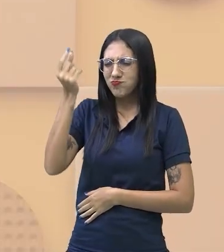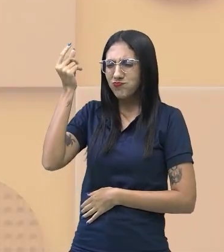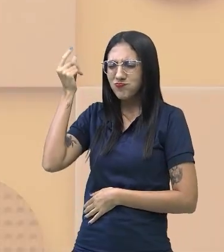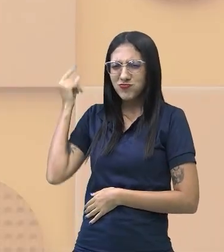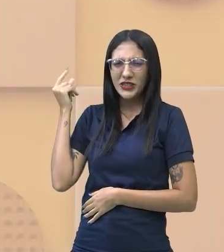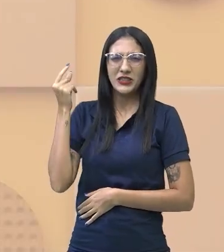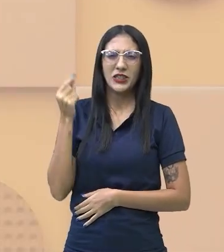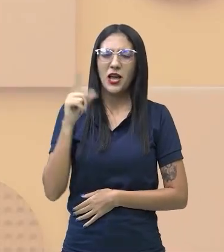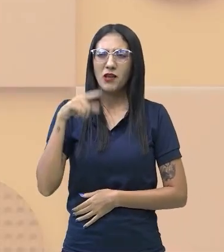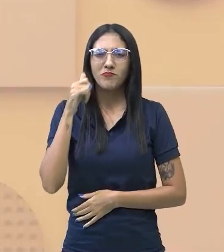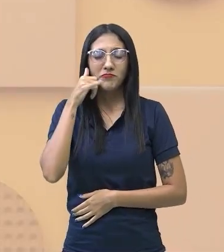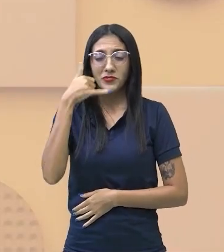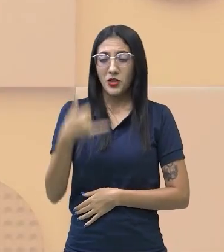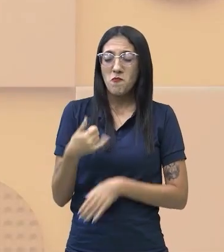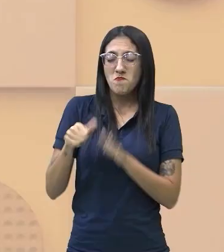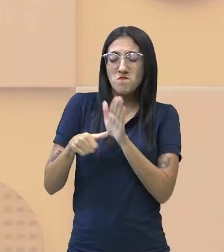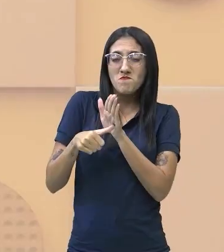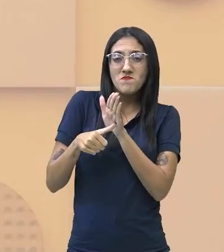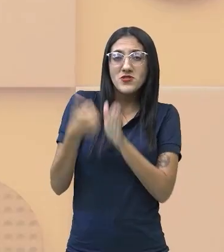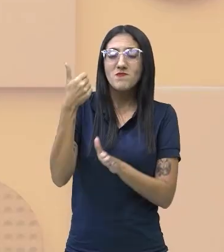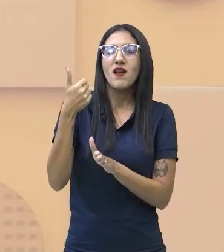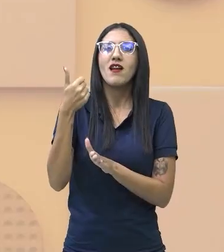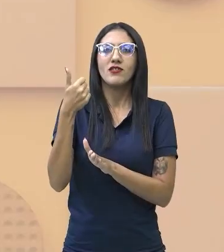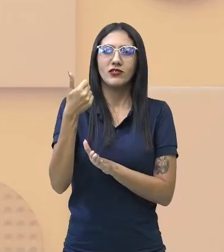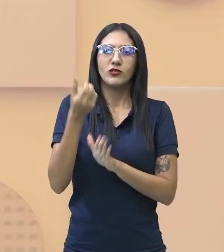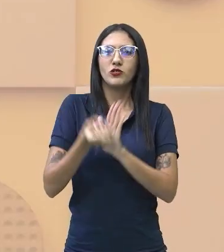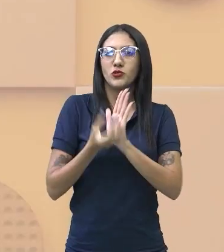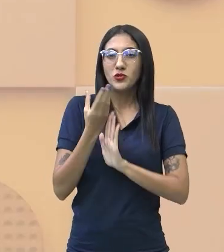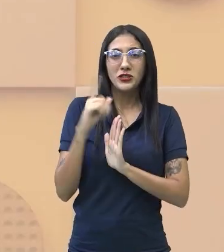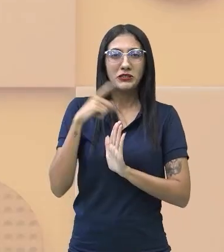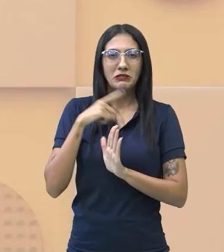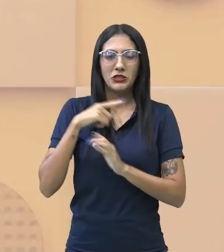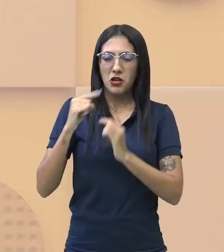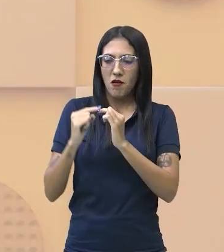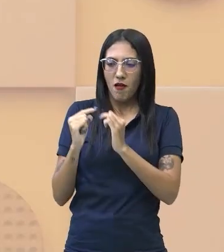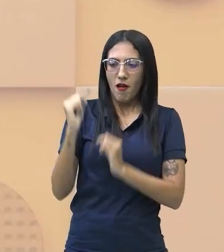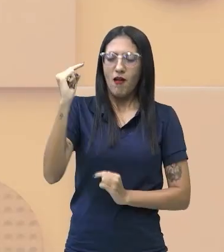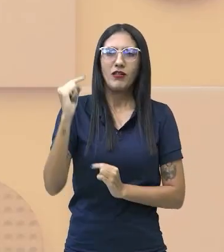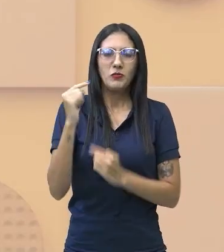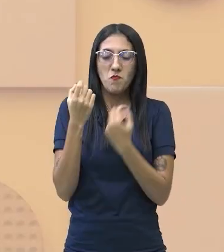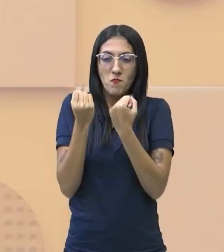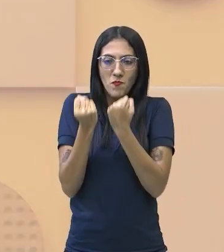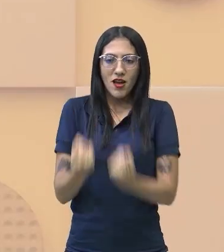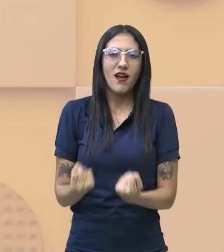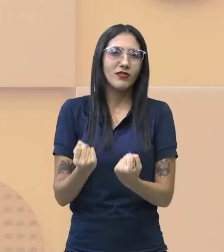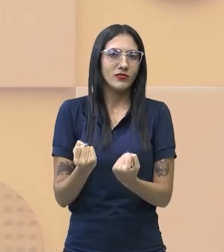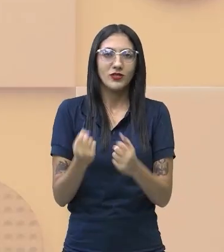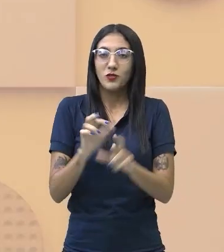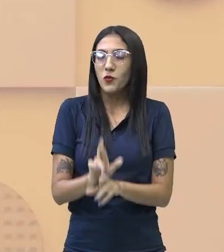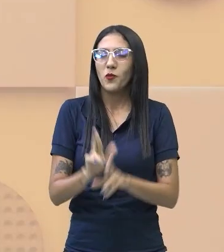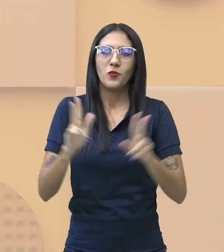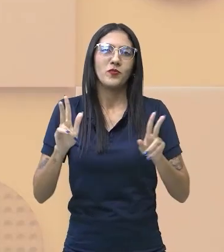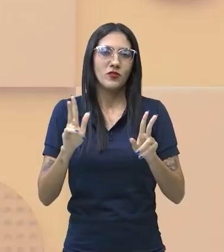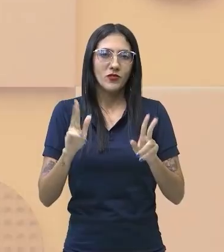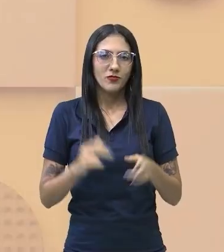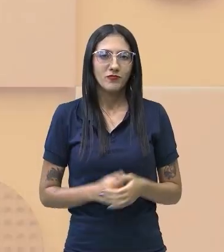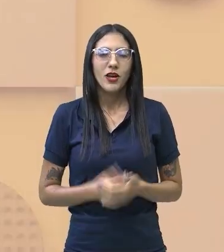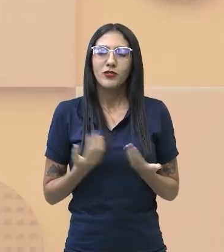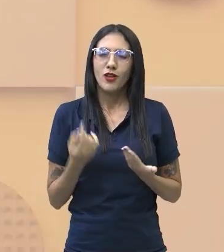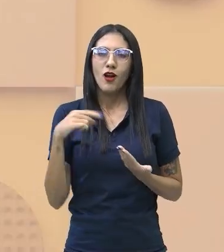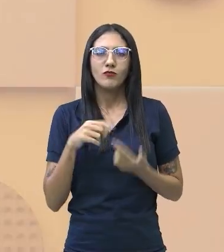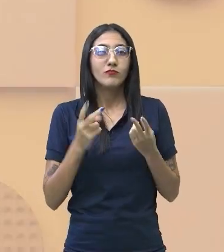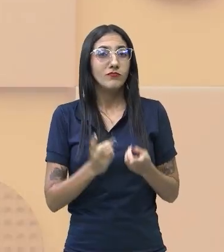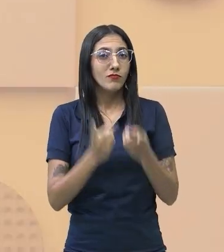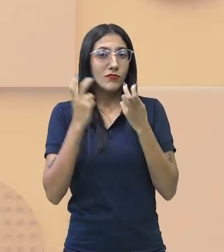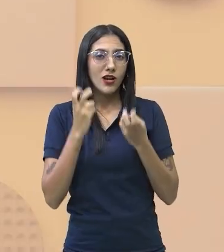telefone, os primeiros telefones que foram inventados, celulares, né? Que eles eram enormes, por isso que eles eram chamados de tijolão. Então, para vocês perceberem que o tempo,